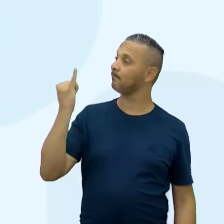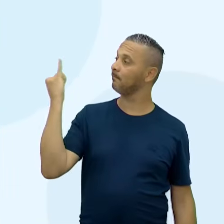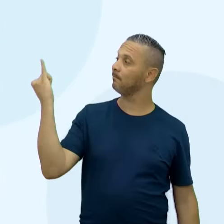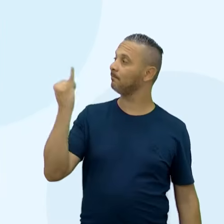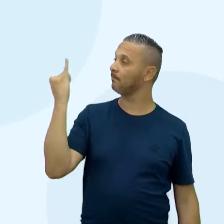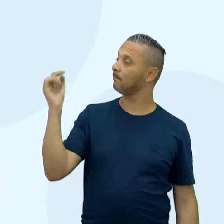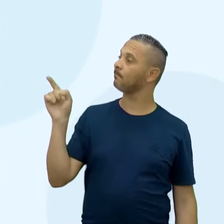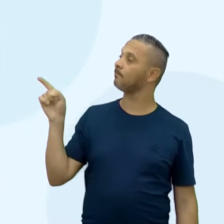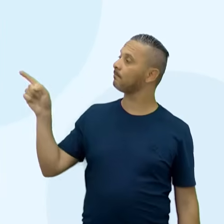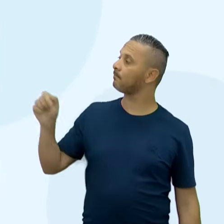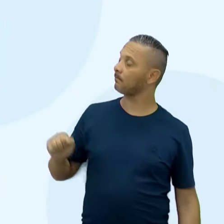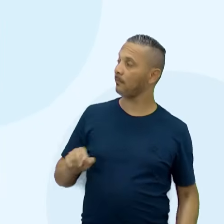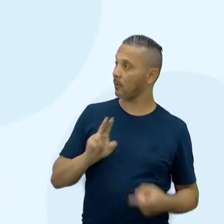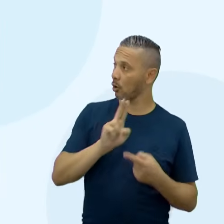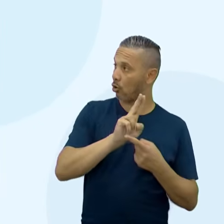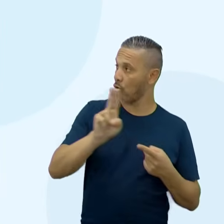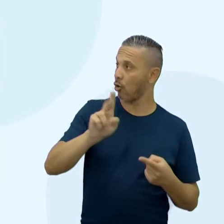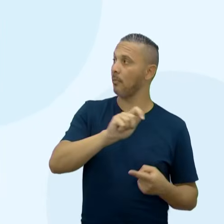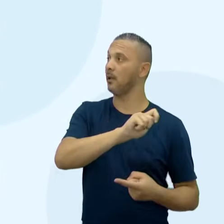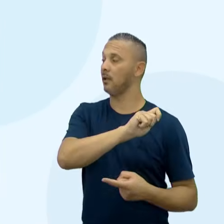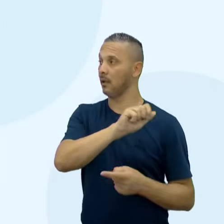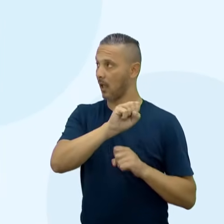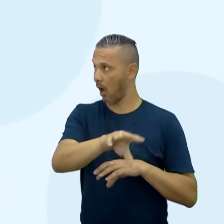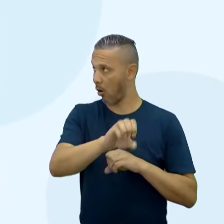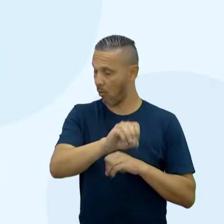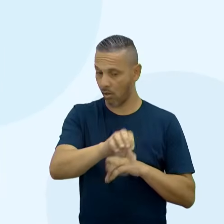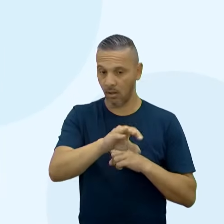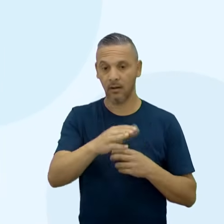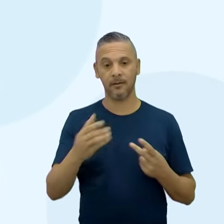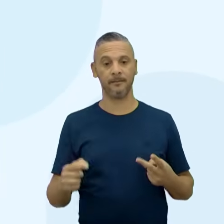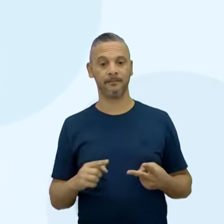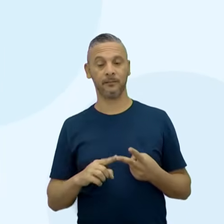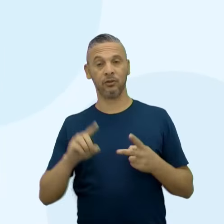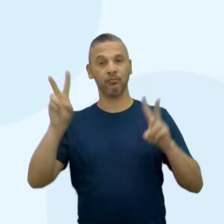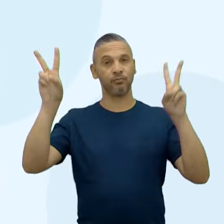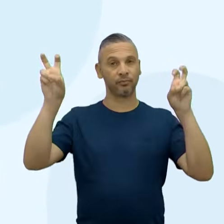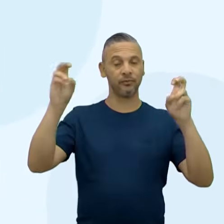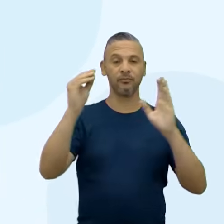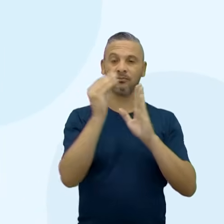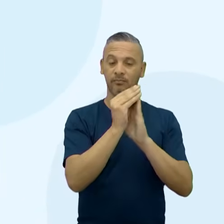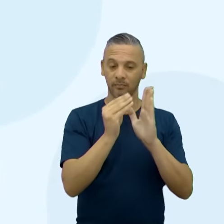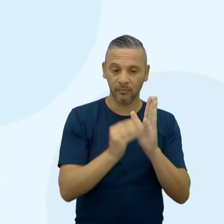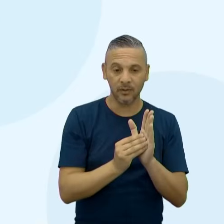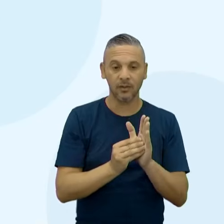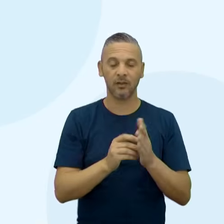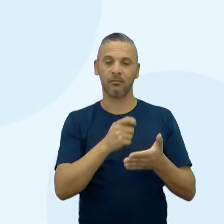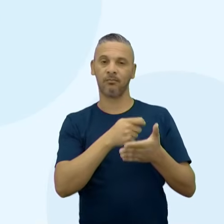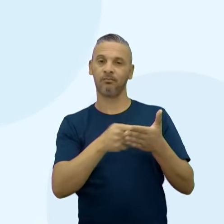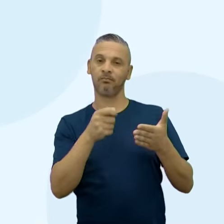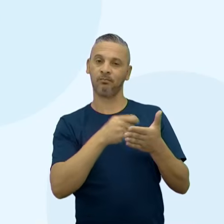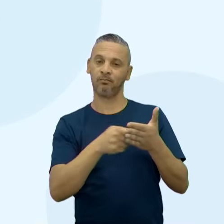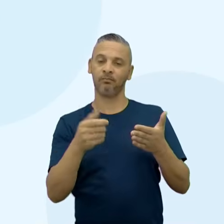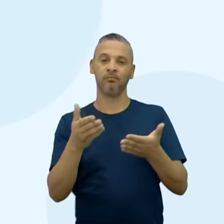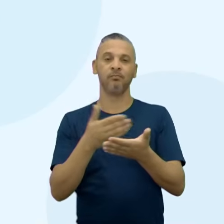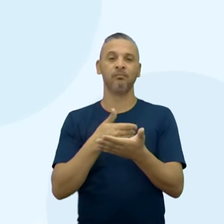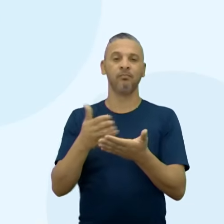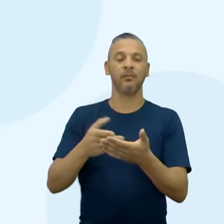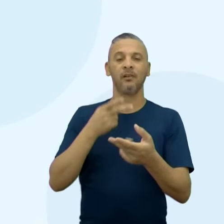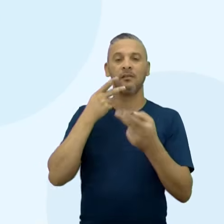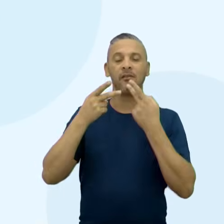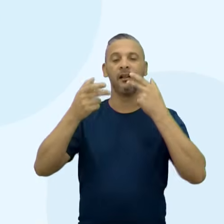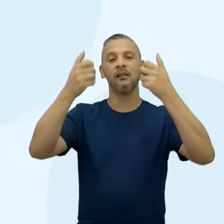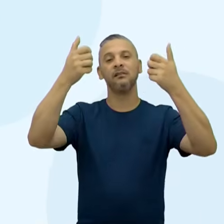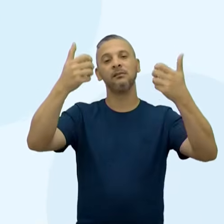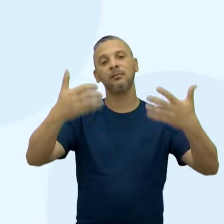seu diário de bordo a identificação da aula com data e título, realizar então as anotações no caderno do que a gente falou aqui,